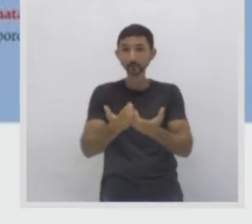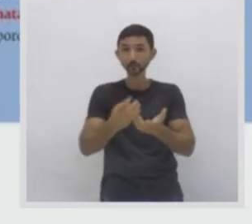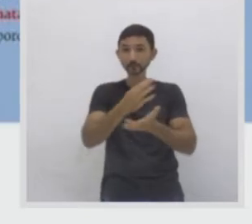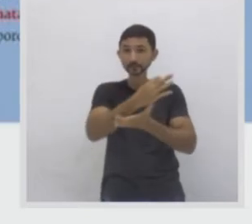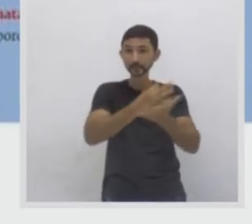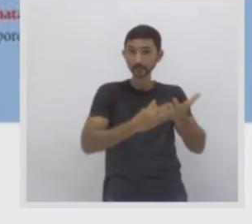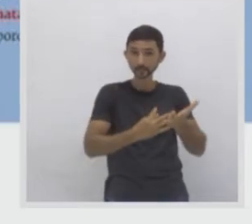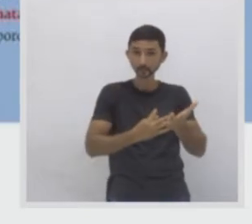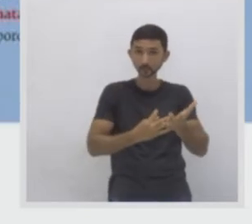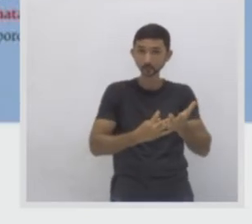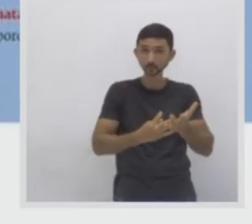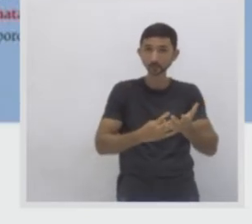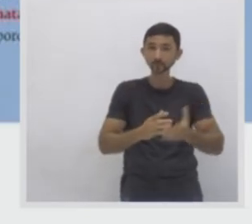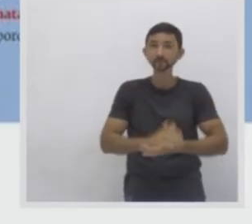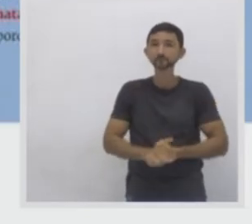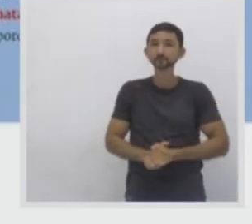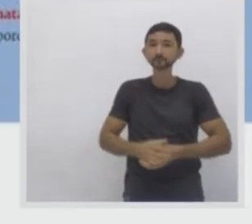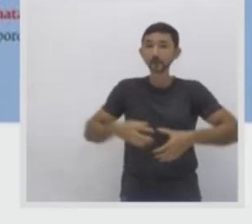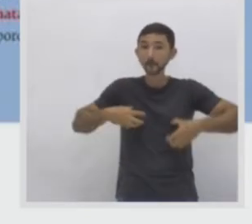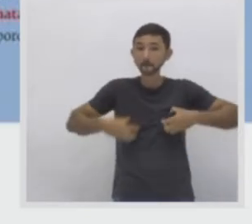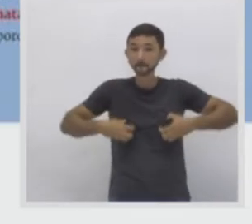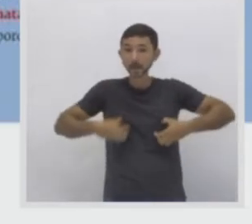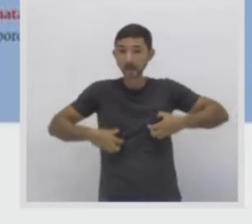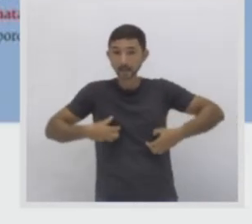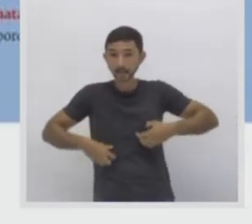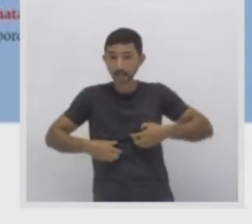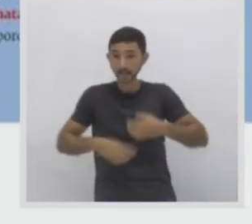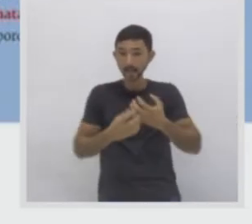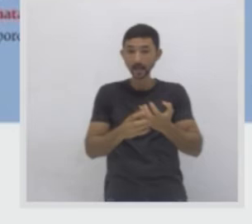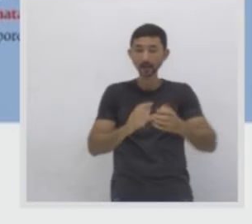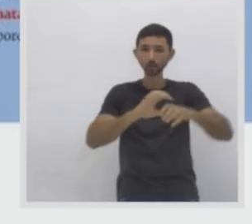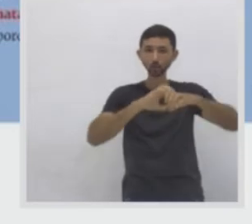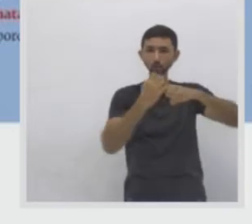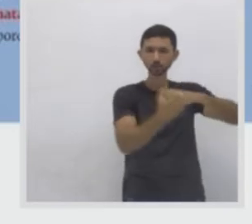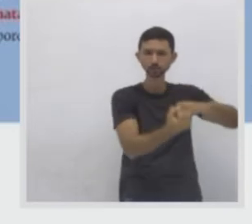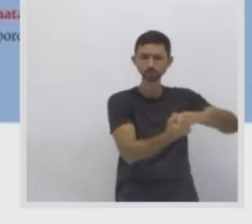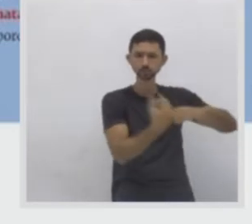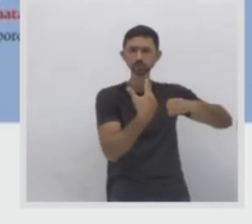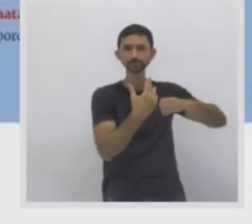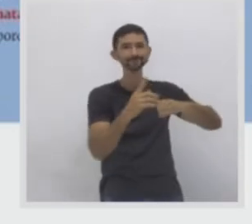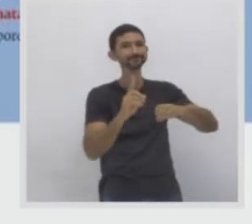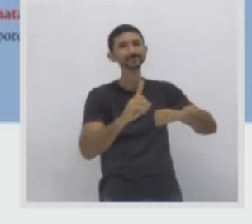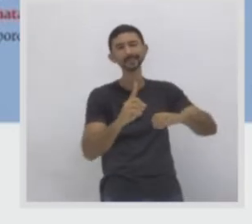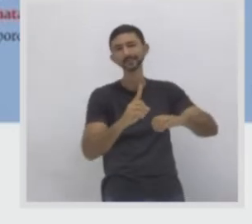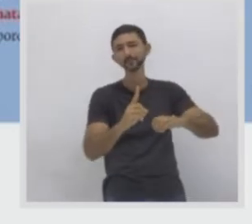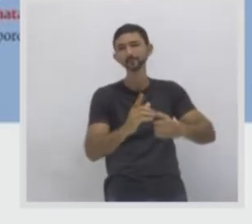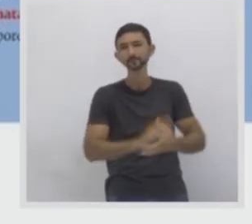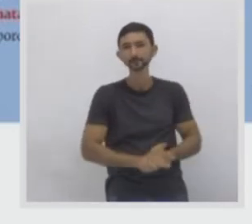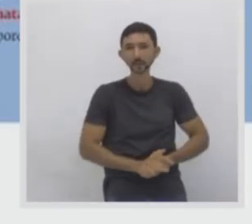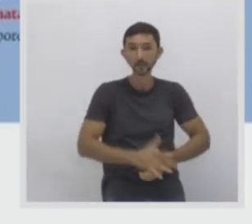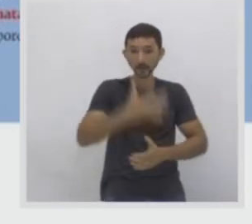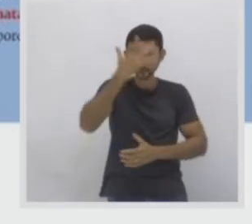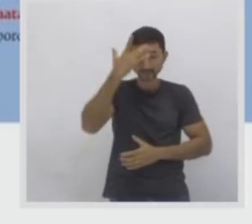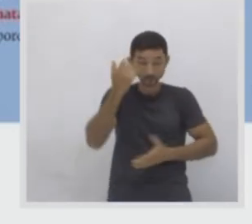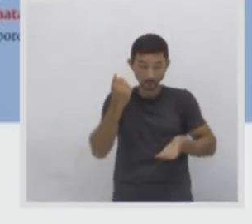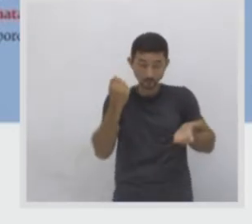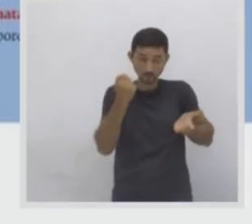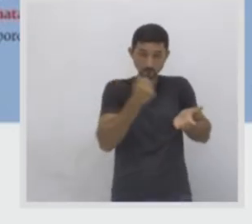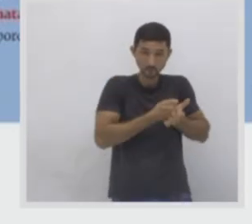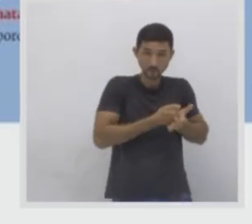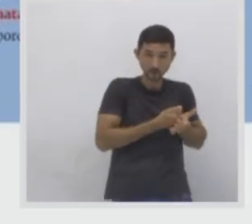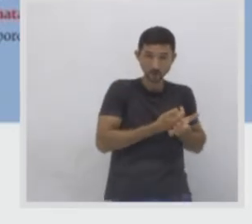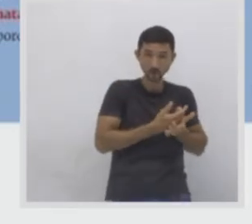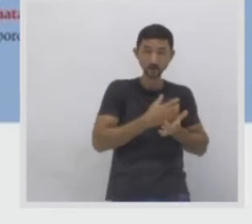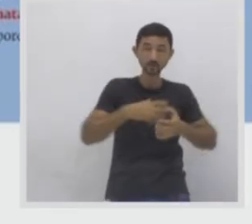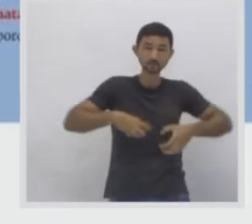seu galho não oferece risco. Caído, sim. Então, muitas pessoas estavam começando a matar os macaquinhos, né,